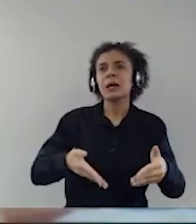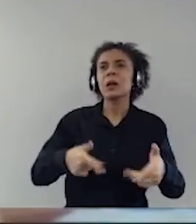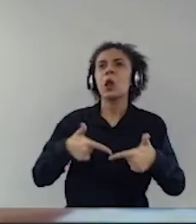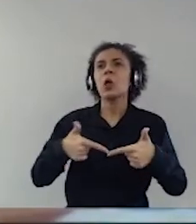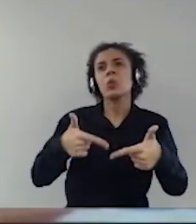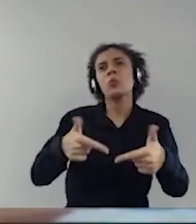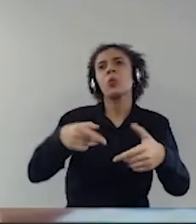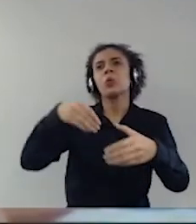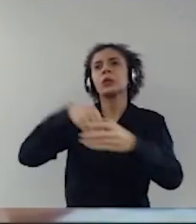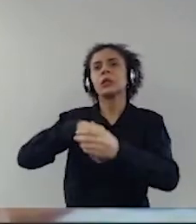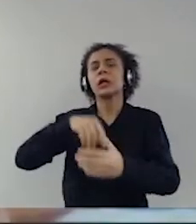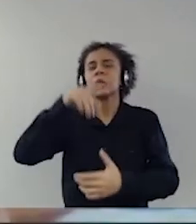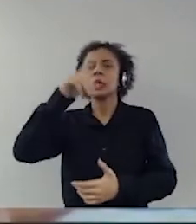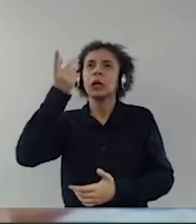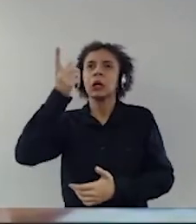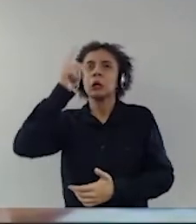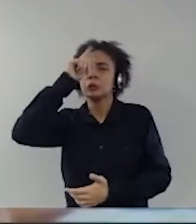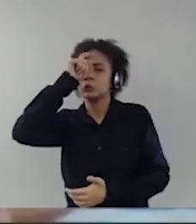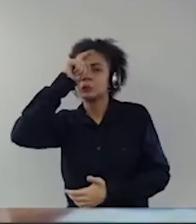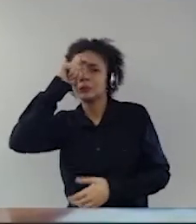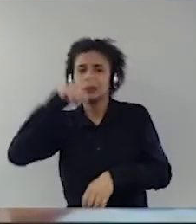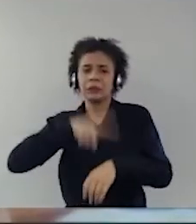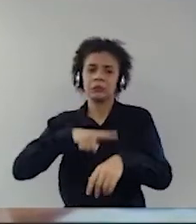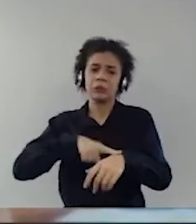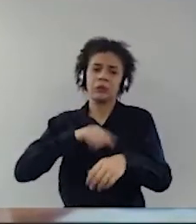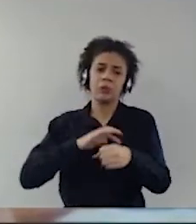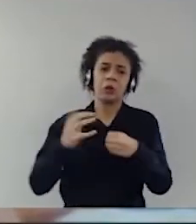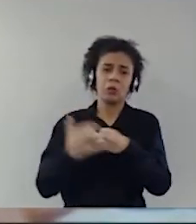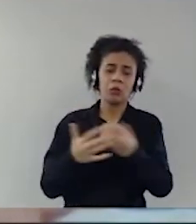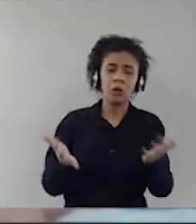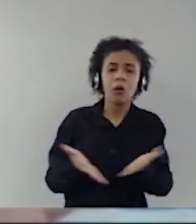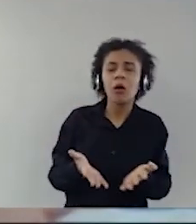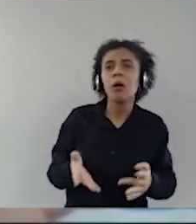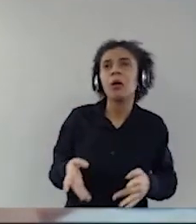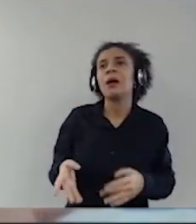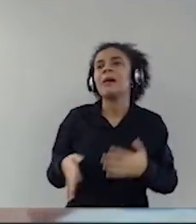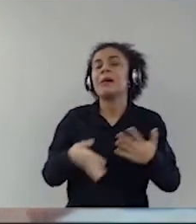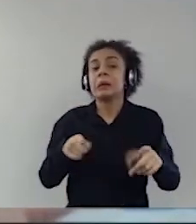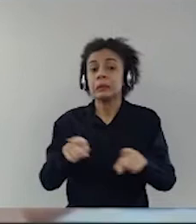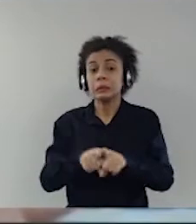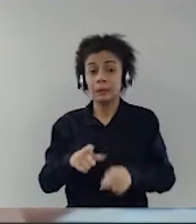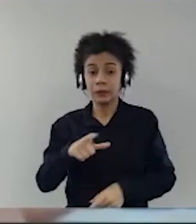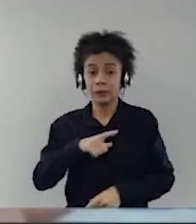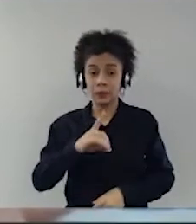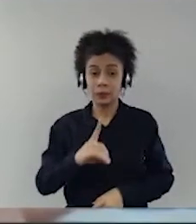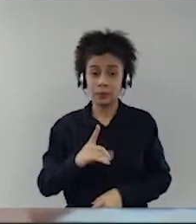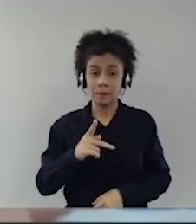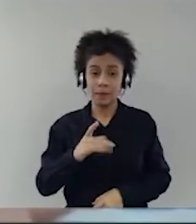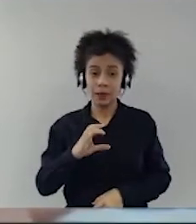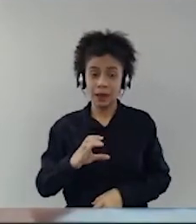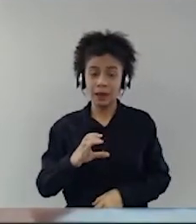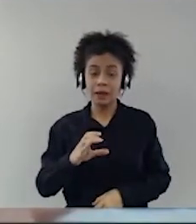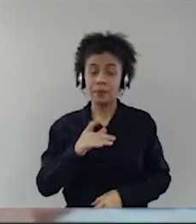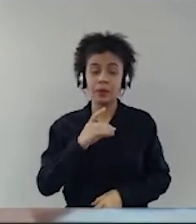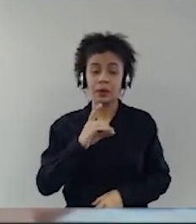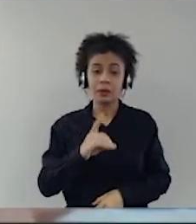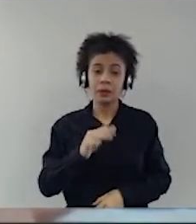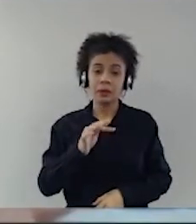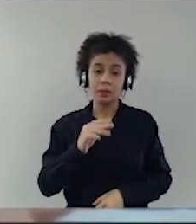hospitais na pandemia, se houve uma DPF proposta pelo PSOL para que